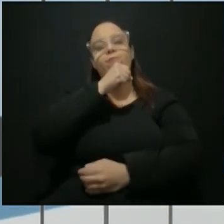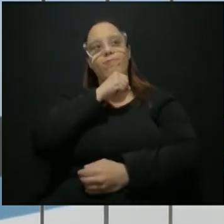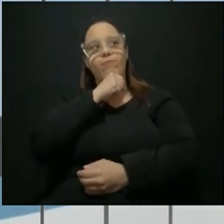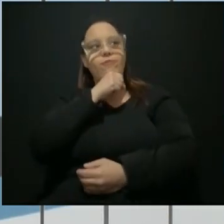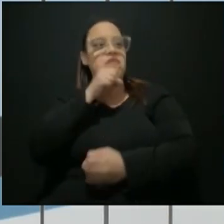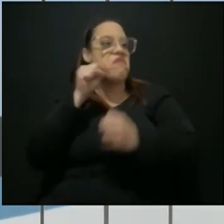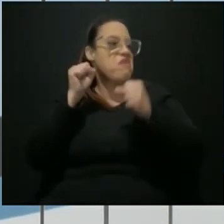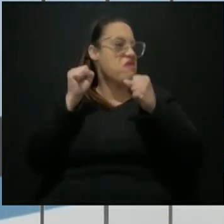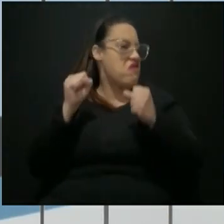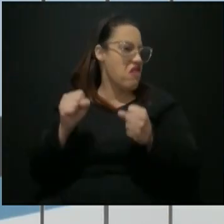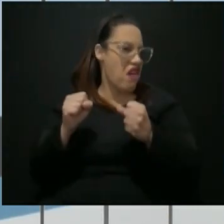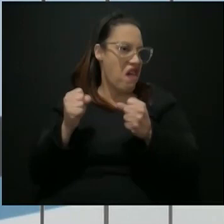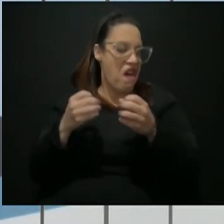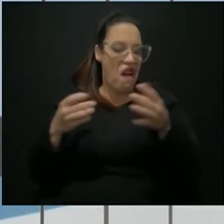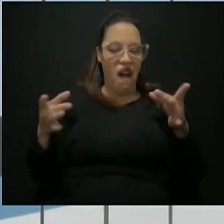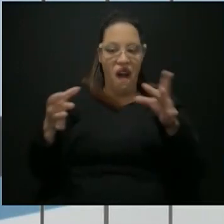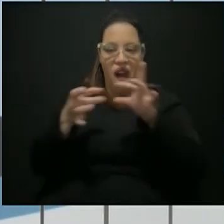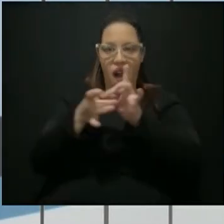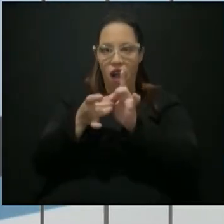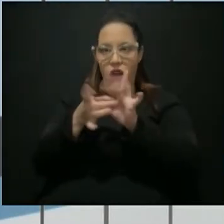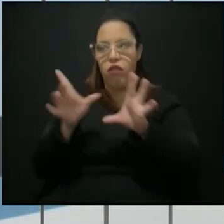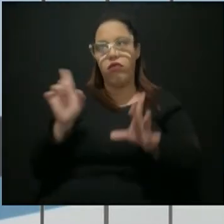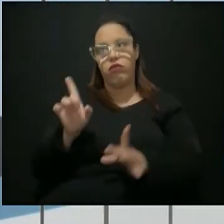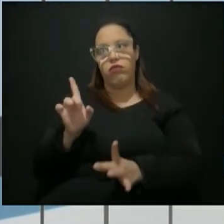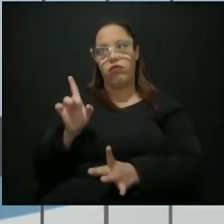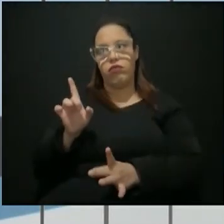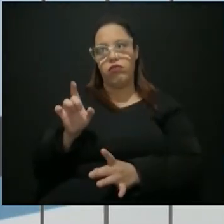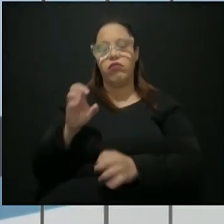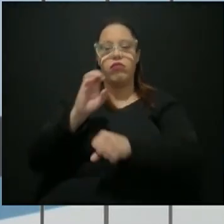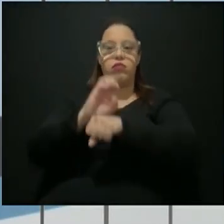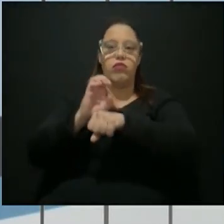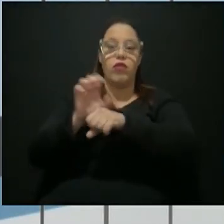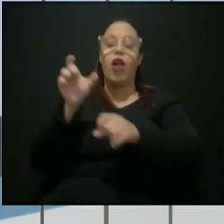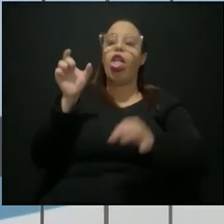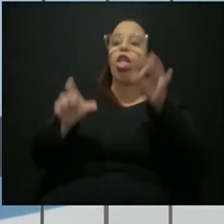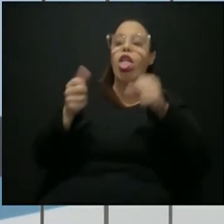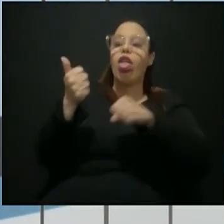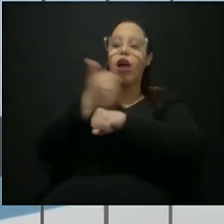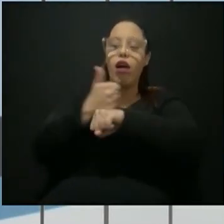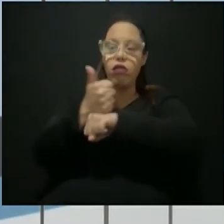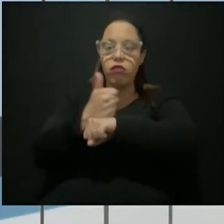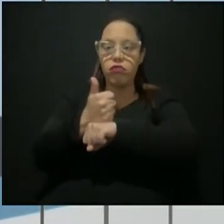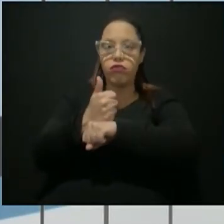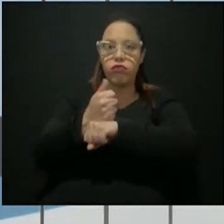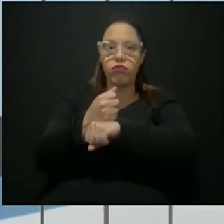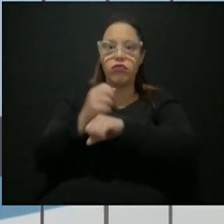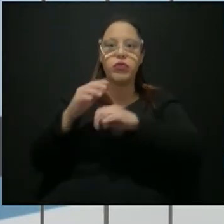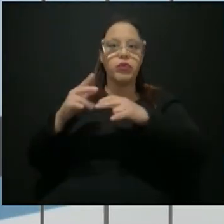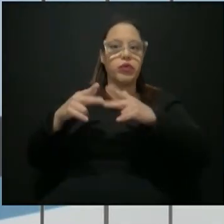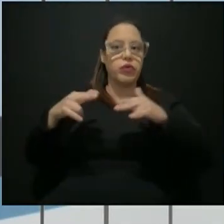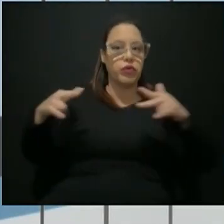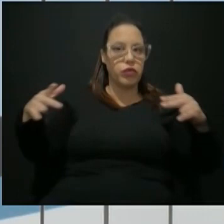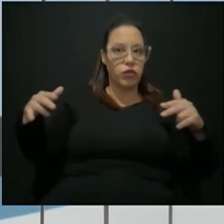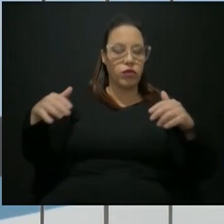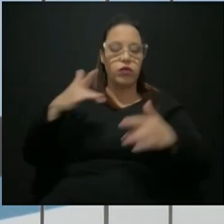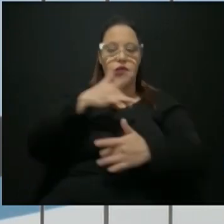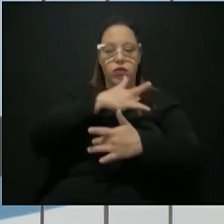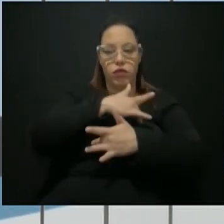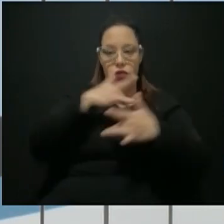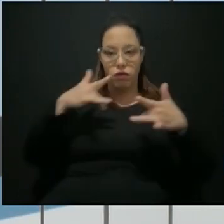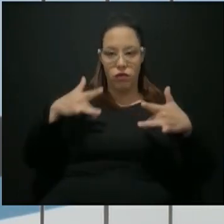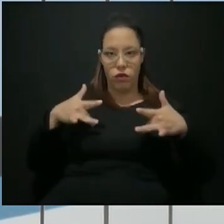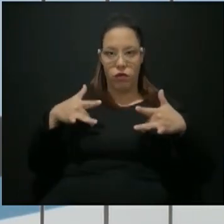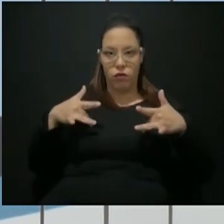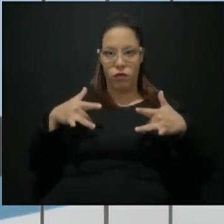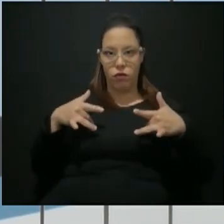também só na especialização de determinados grupos de profissionais. É preciso que todos os profissionais da área da saúde, e quando eu falo profissionais da área da